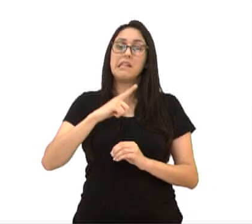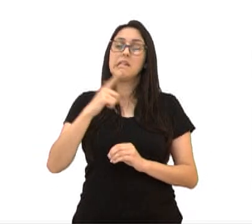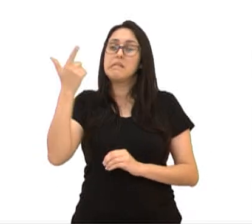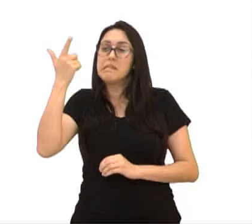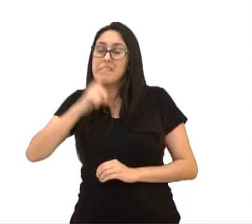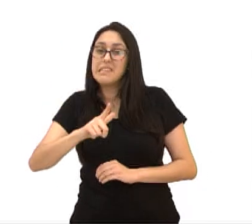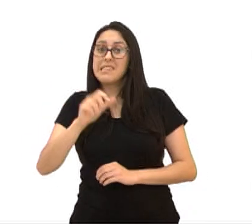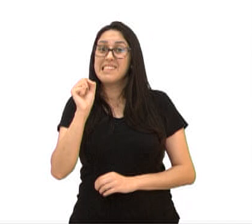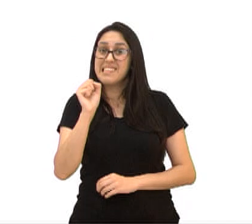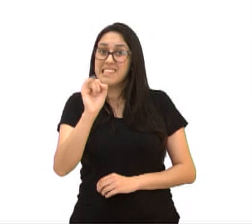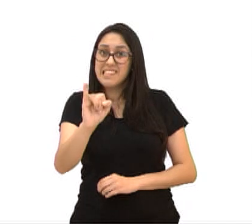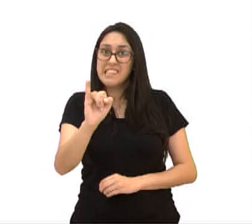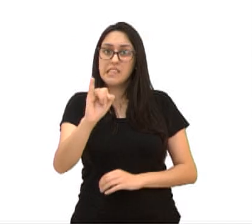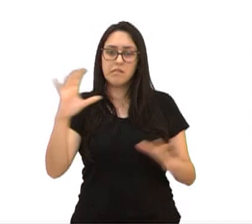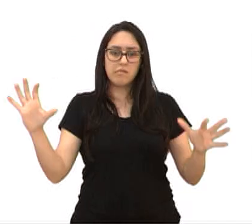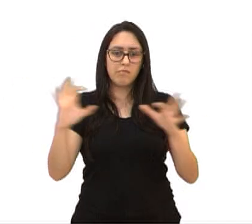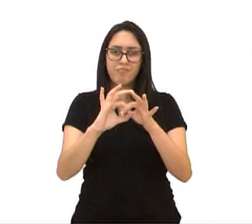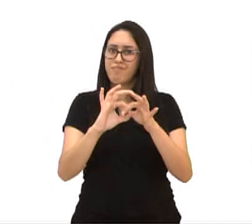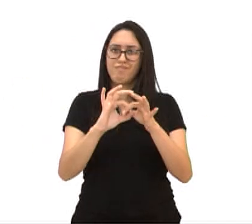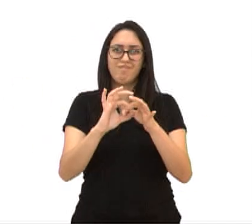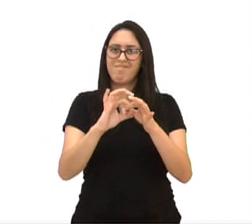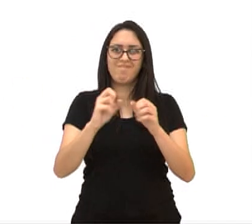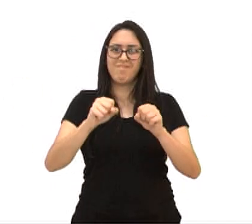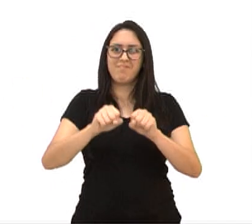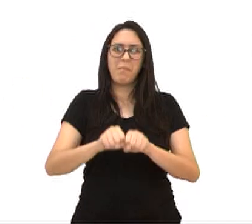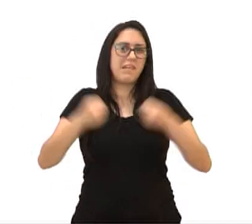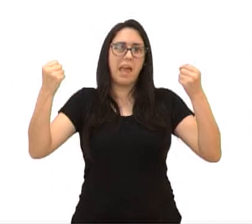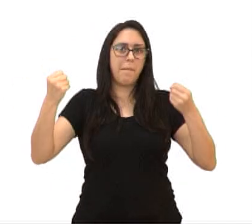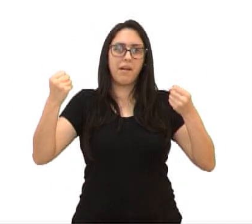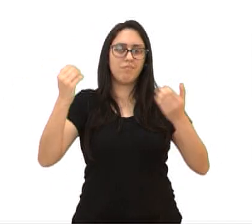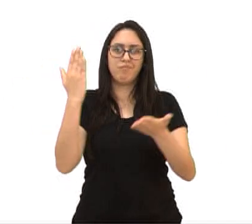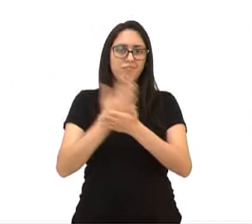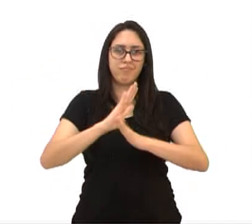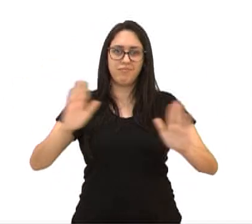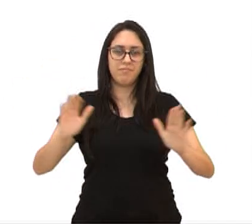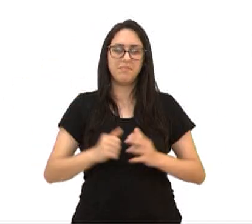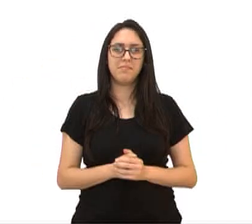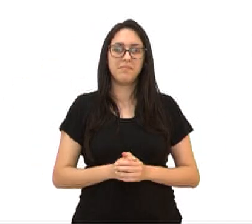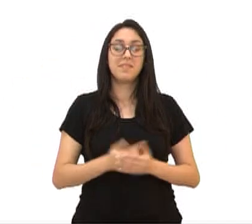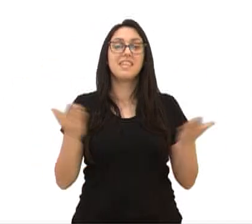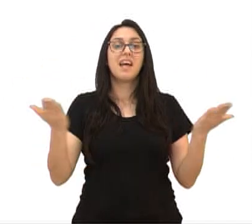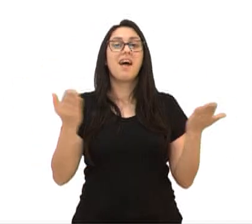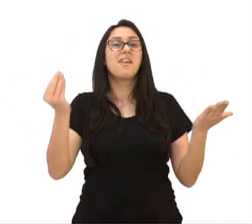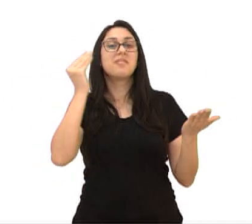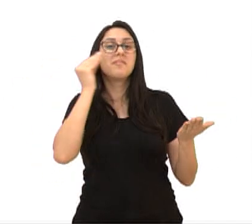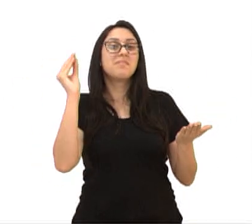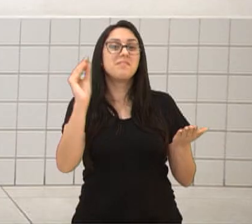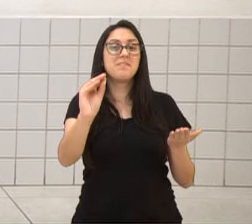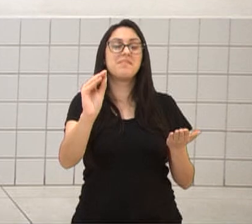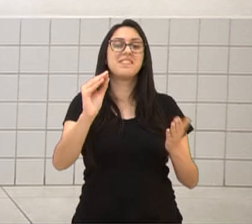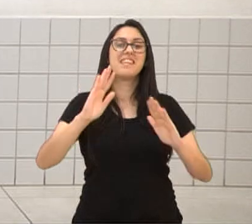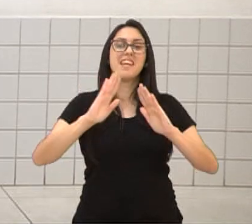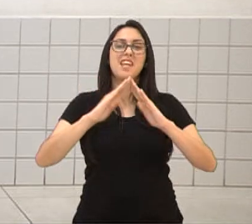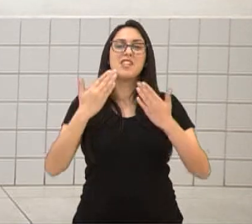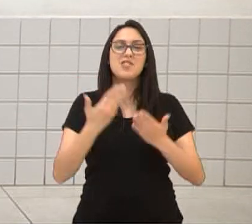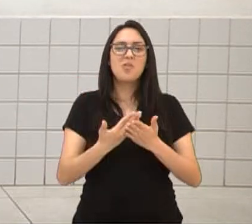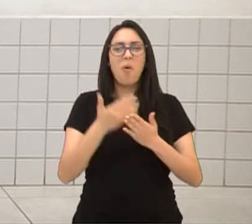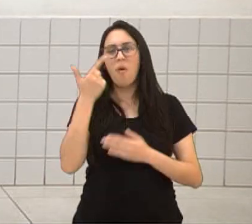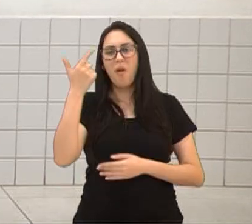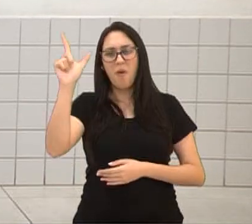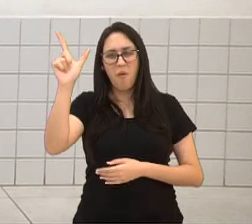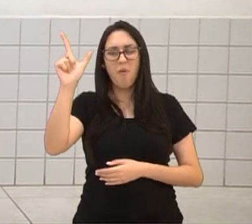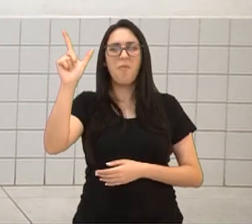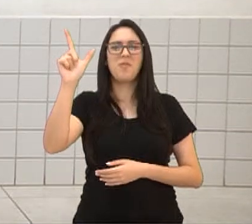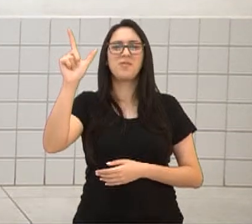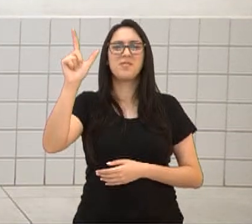ligação fosse quebrada ou rompida, tá certo? Deixa eu mandar beijo aqui, prof. Eu quero mandar beijo para o Colégio Professor Malvino de